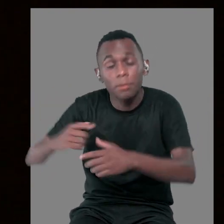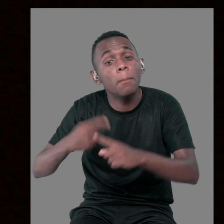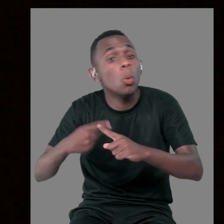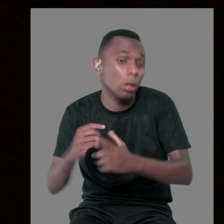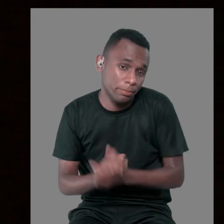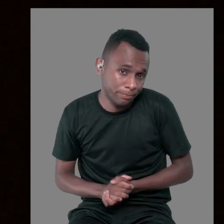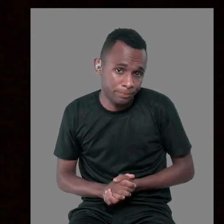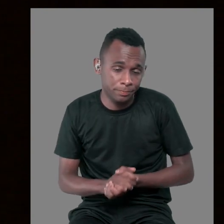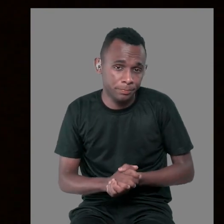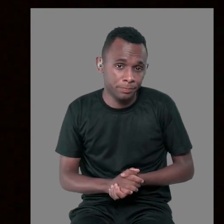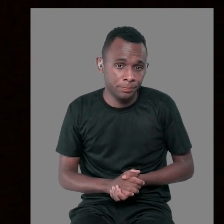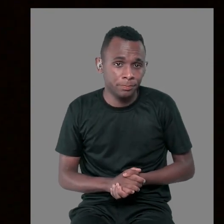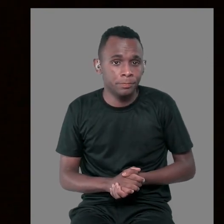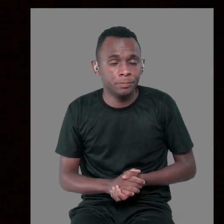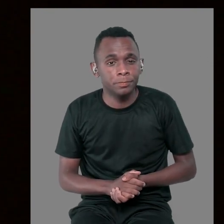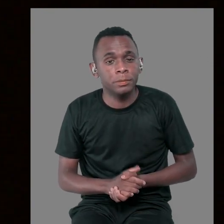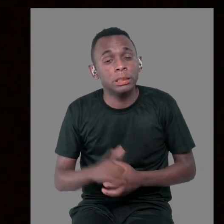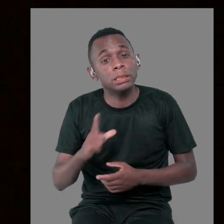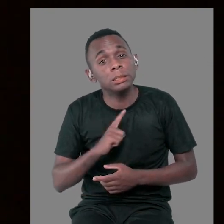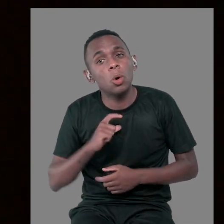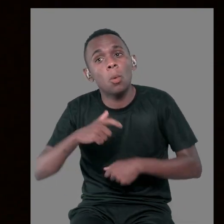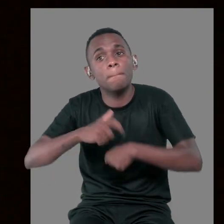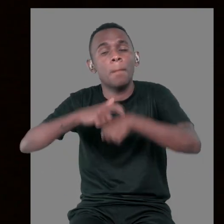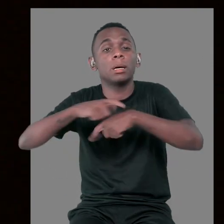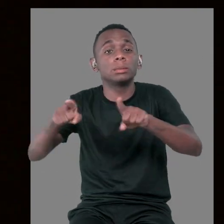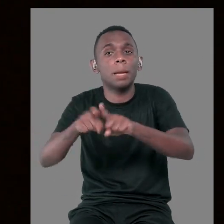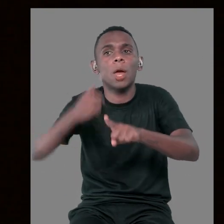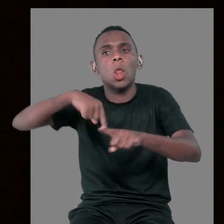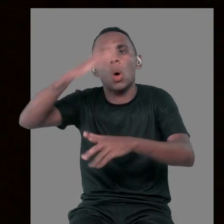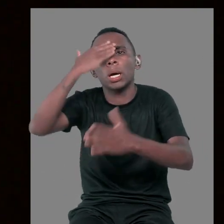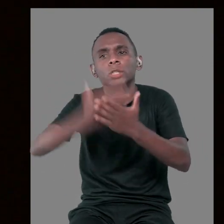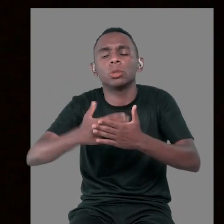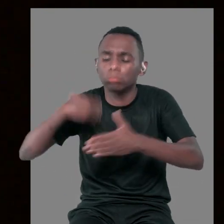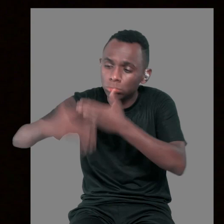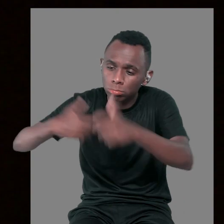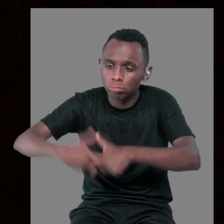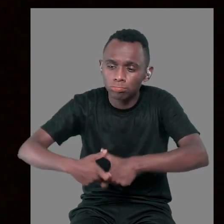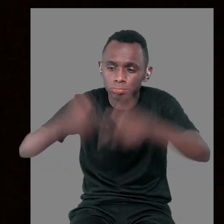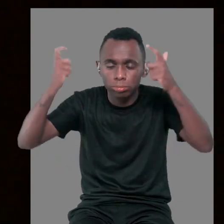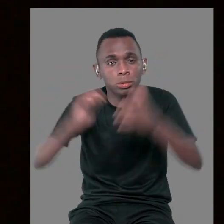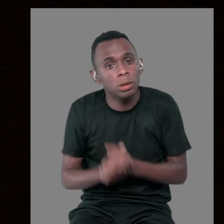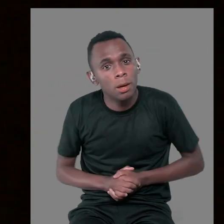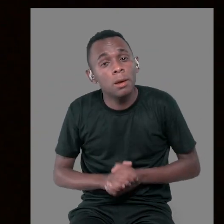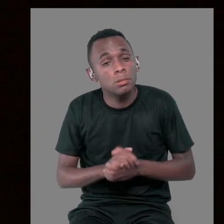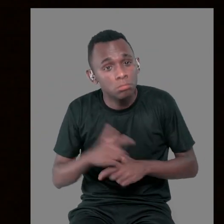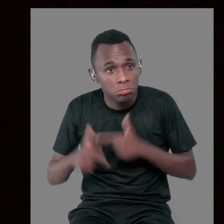que foi um momento também que nós acreditamos no progresso. E num progresso comandado pela